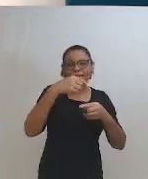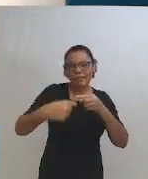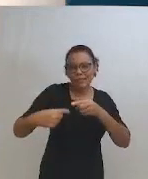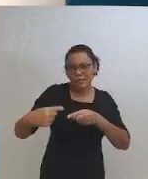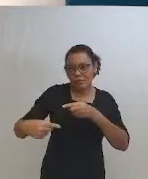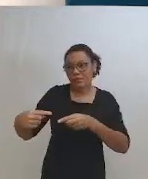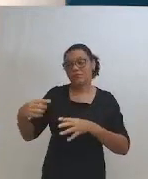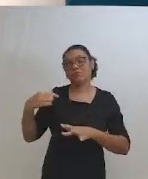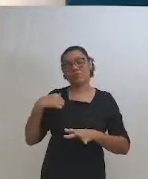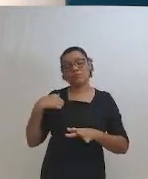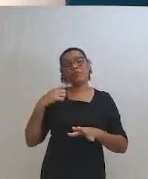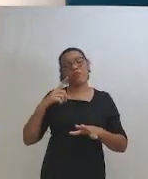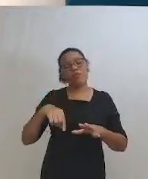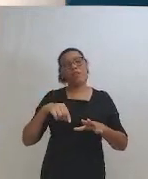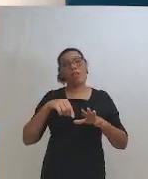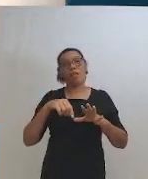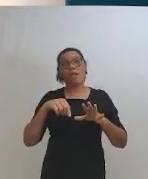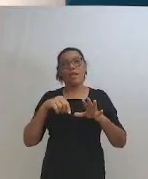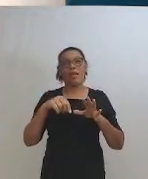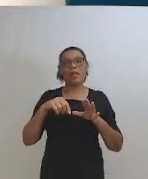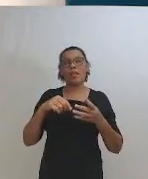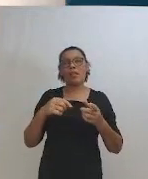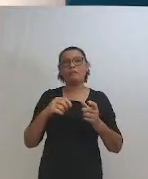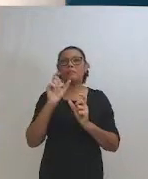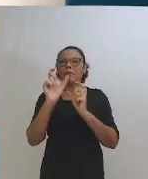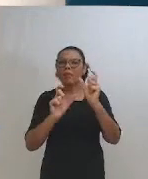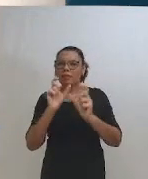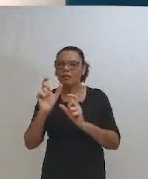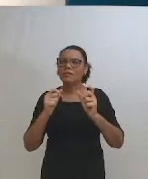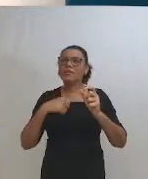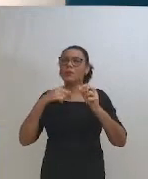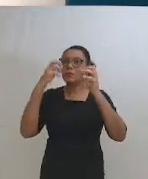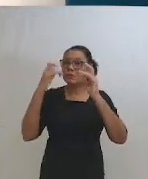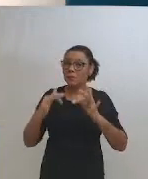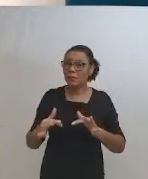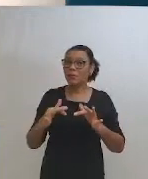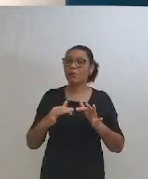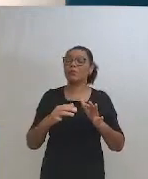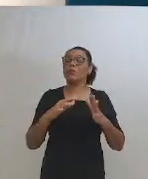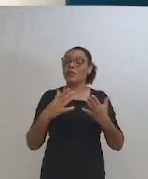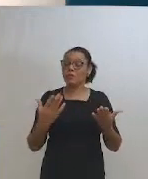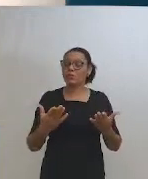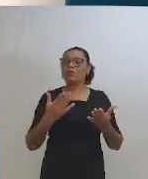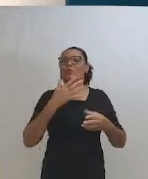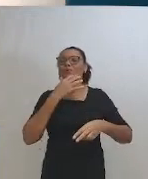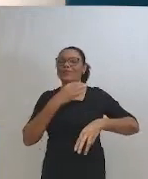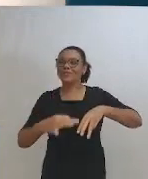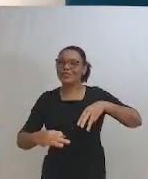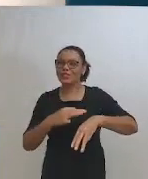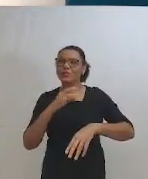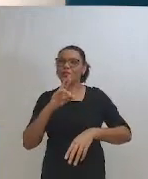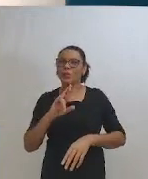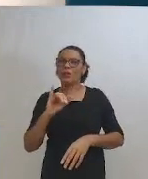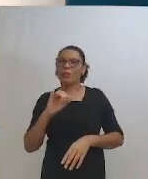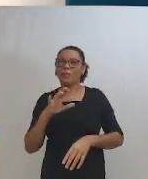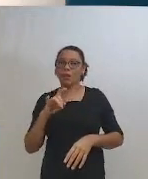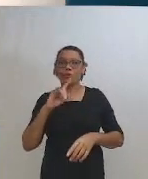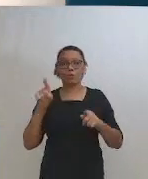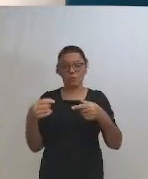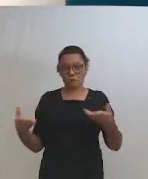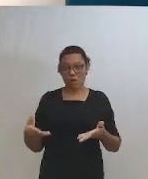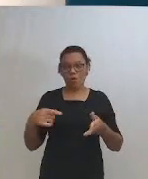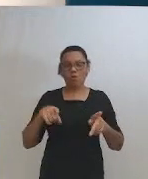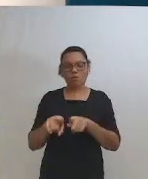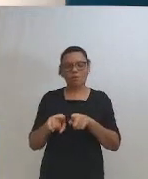um precedente do ministro Ribeiro Dantas. E eu acrescento